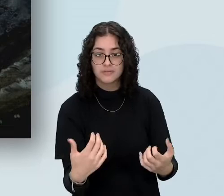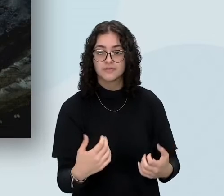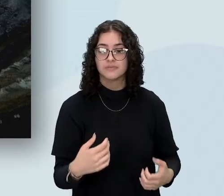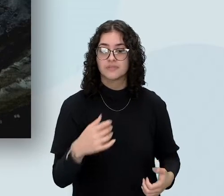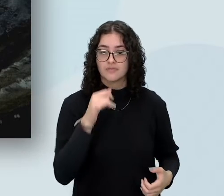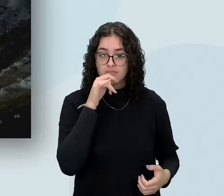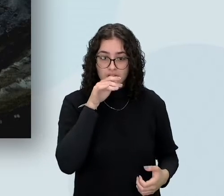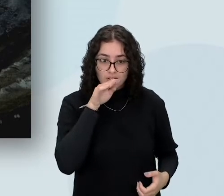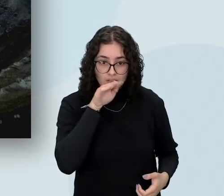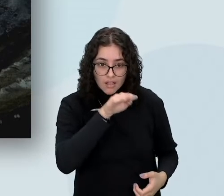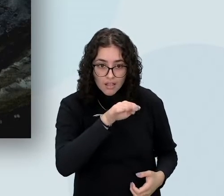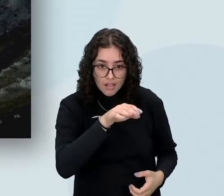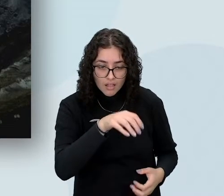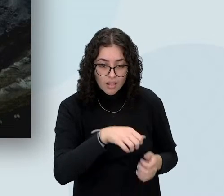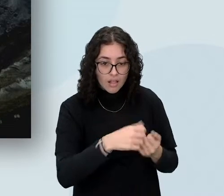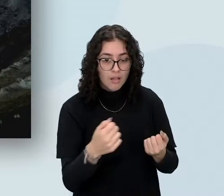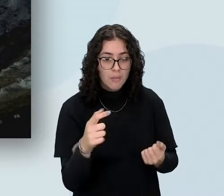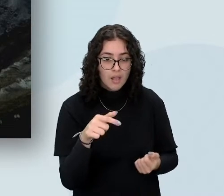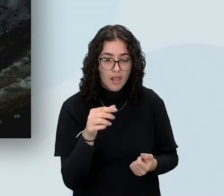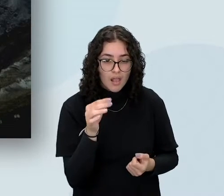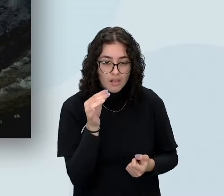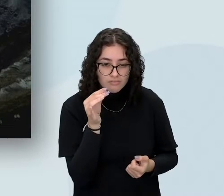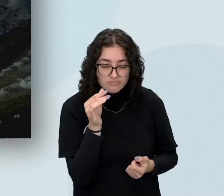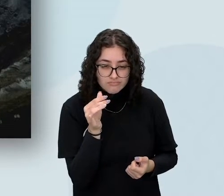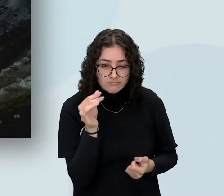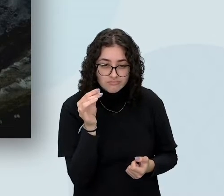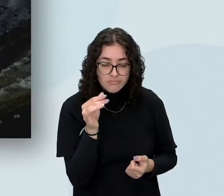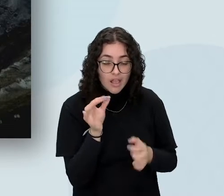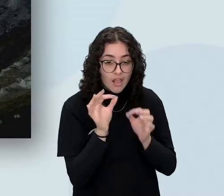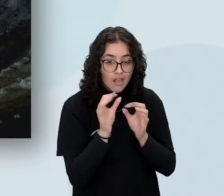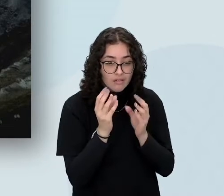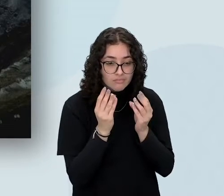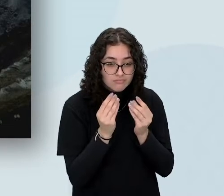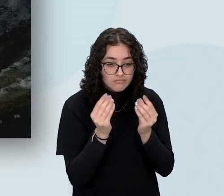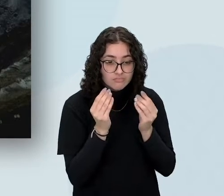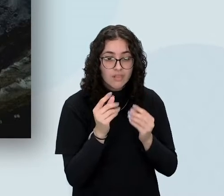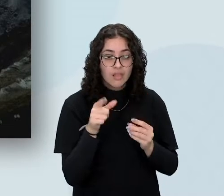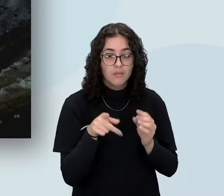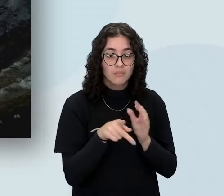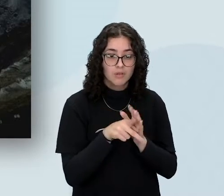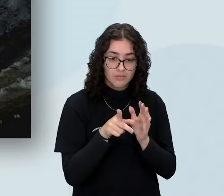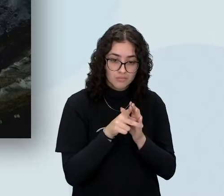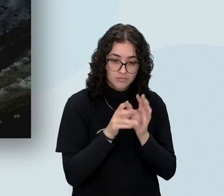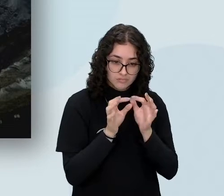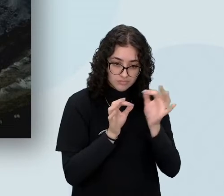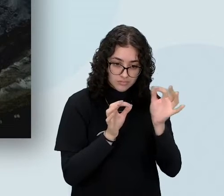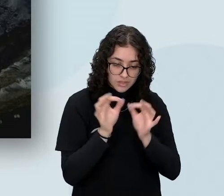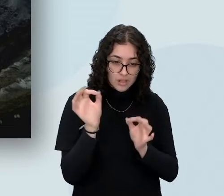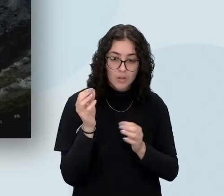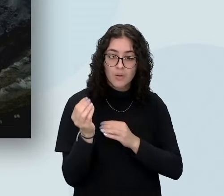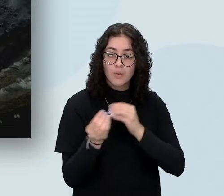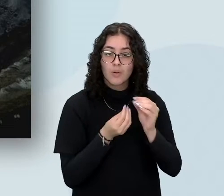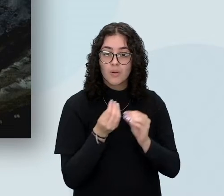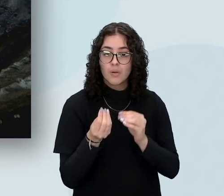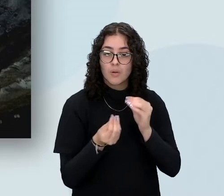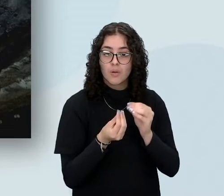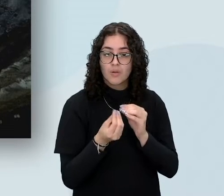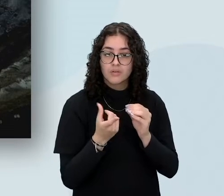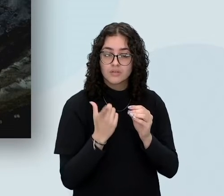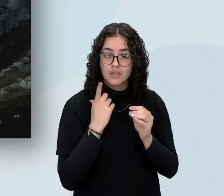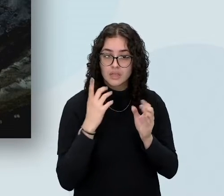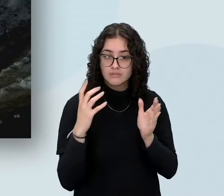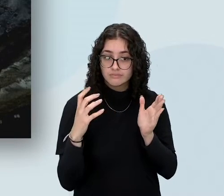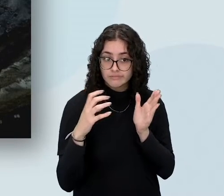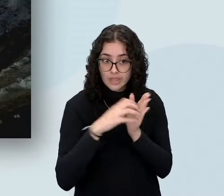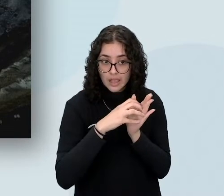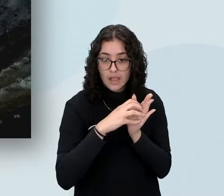tentar tocar, você quebra. De tão fininho que é. E elas são cristais que se formam a partir de um ponto central